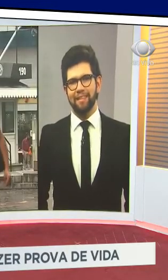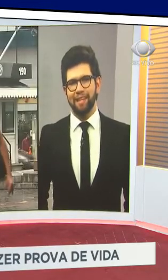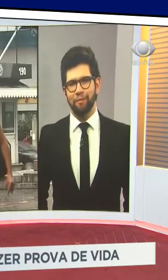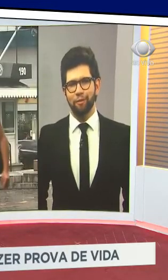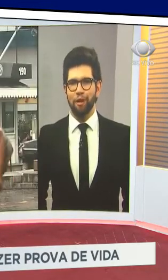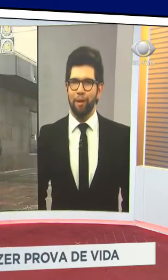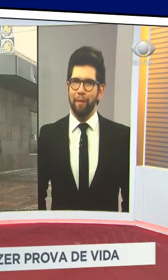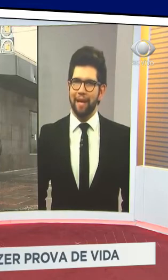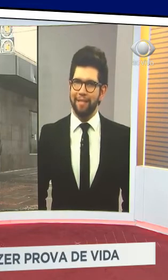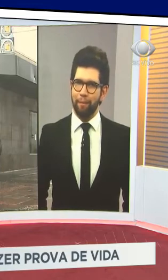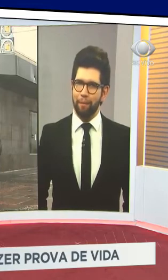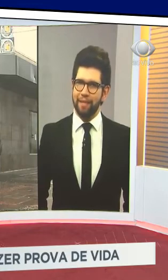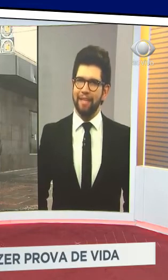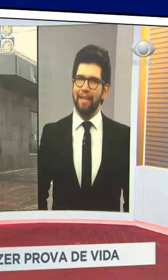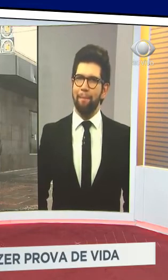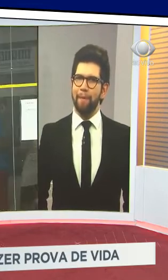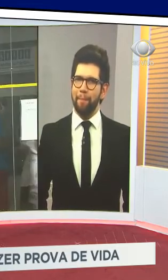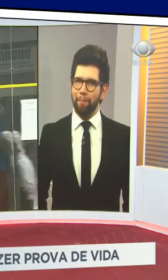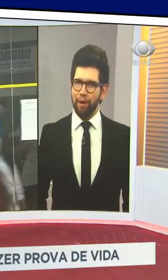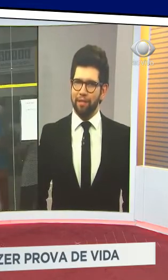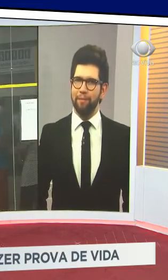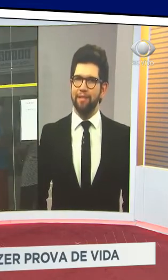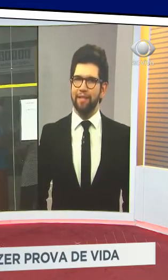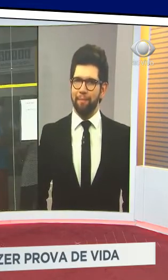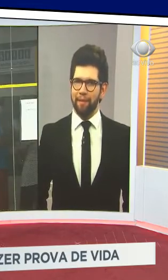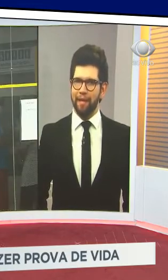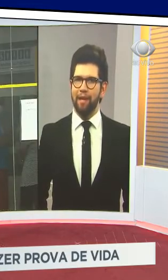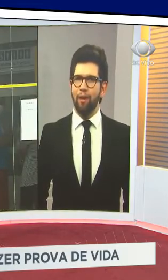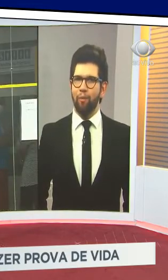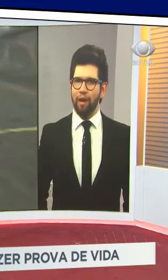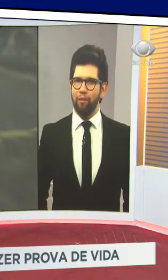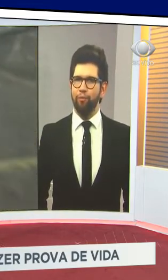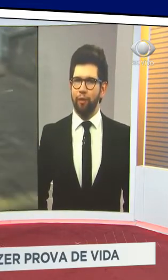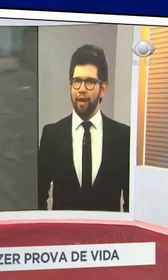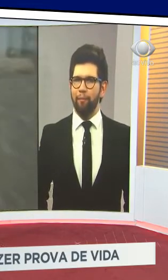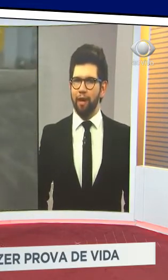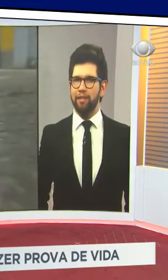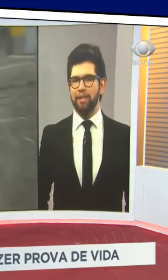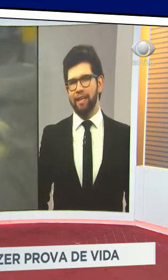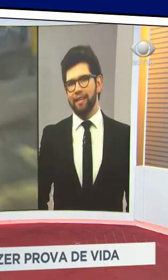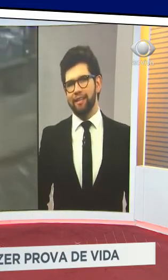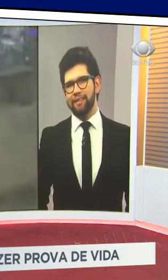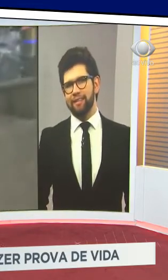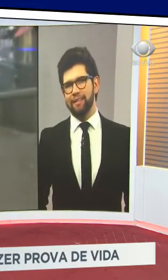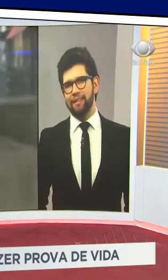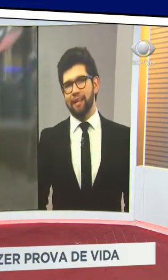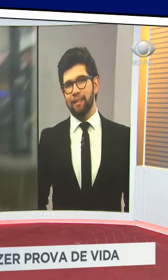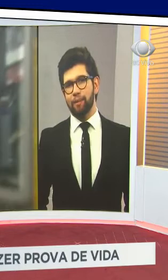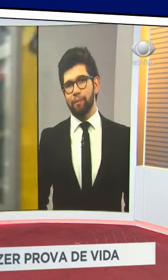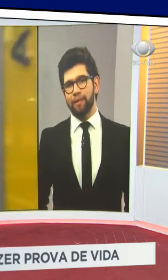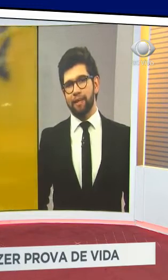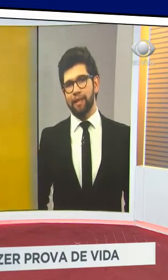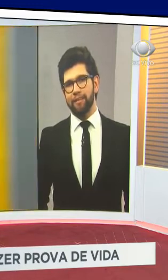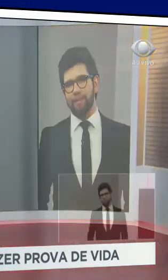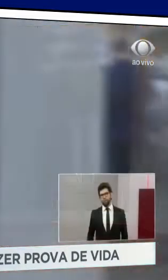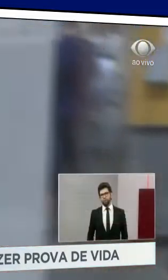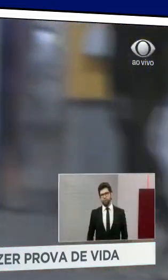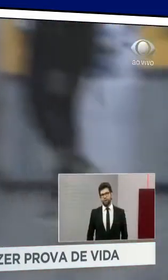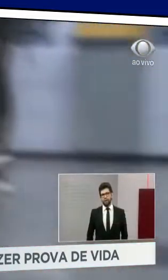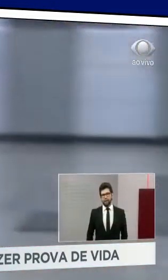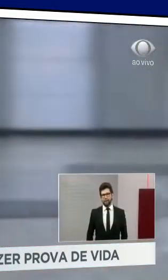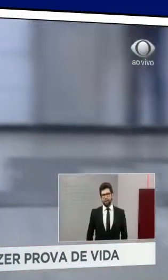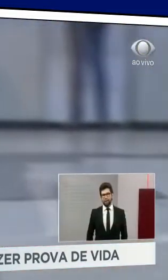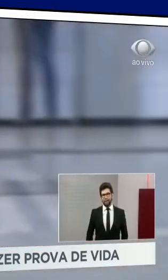o Zé sim meu jovem parece que a polícia está bem próxima de saber quando foi a morte desse cidadão porque